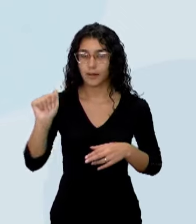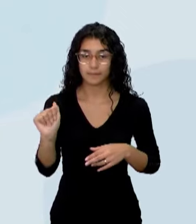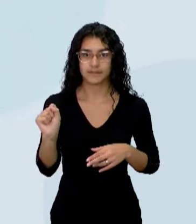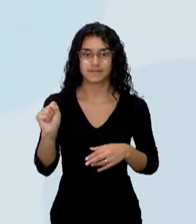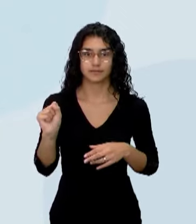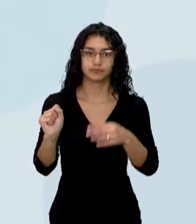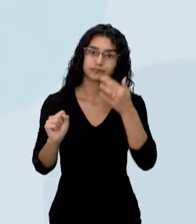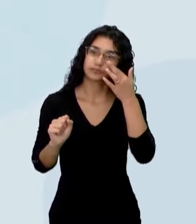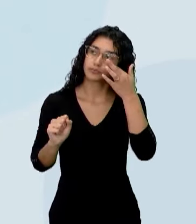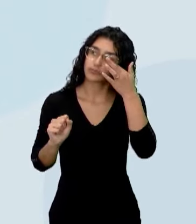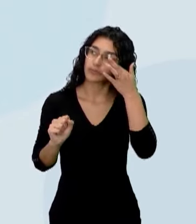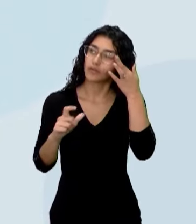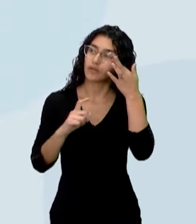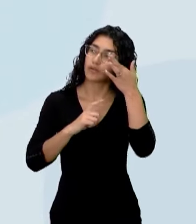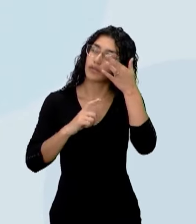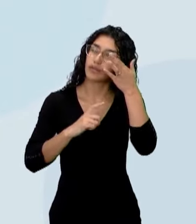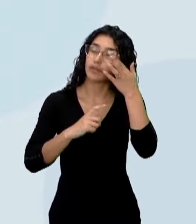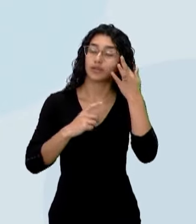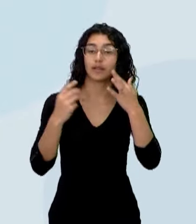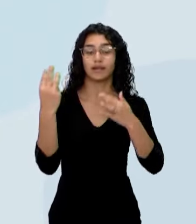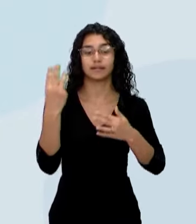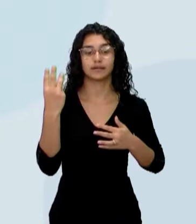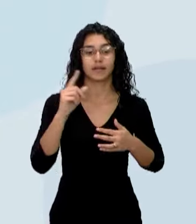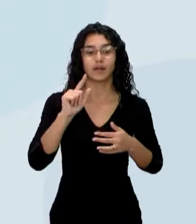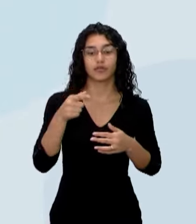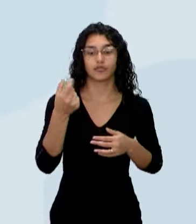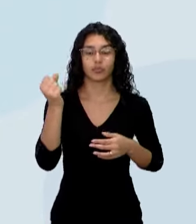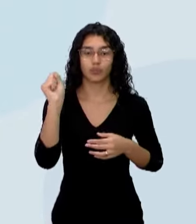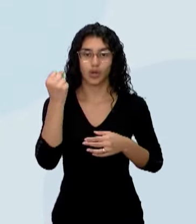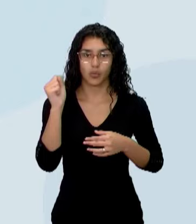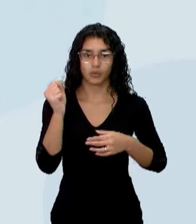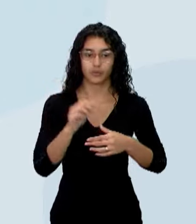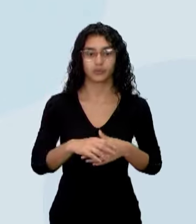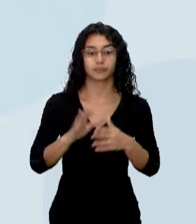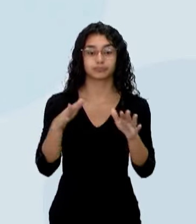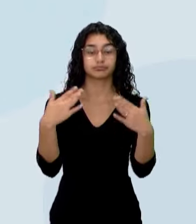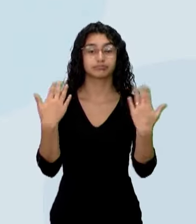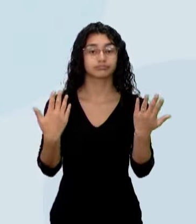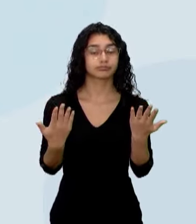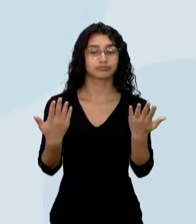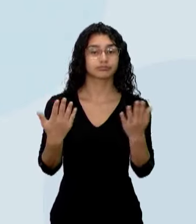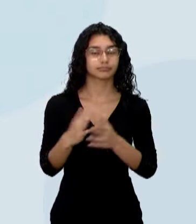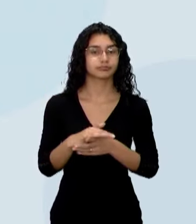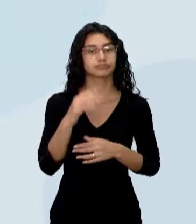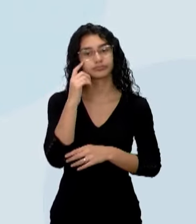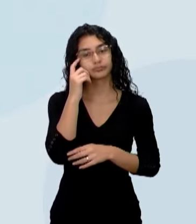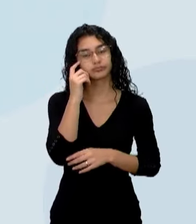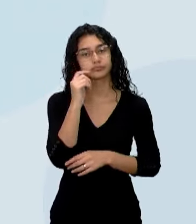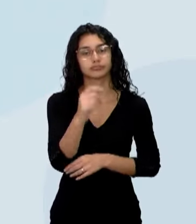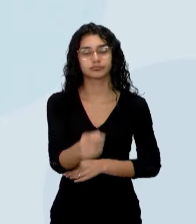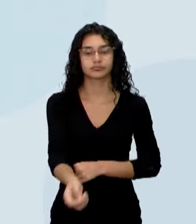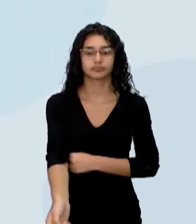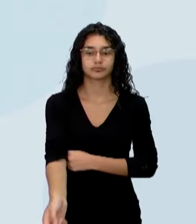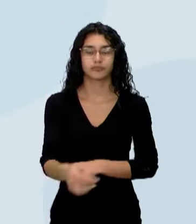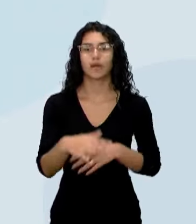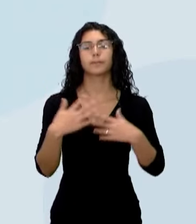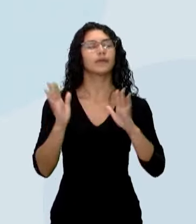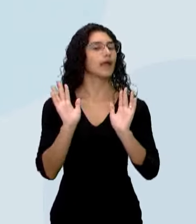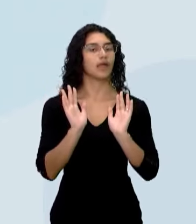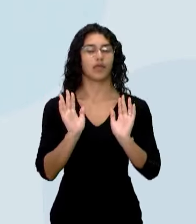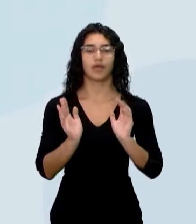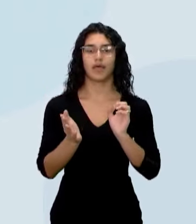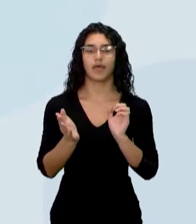quantos quilogramas tem aí 3,8 toneladas. E aí, como é que você vai fazer? Ver? Qual é o ponto de vista? Ó, não, é muito tranquilo.